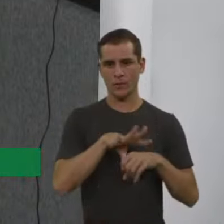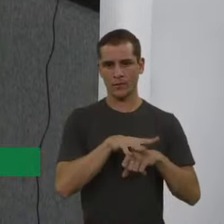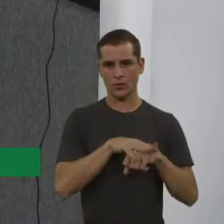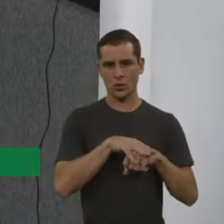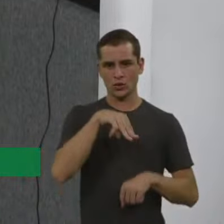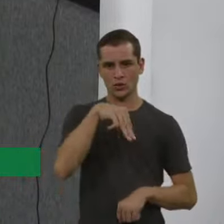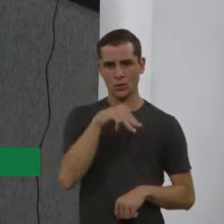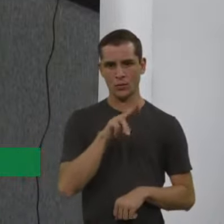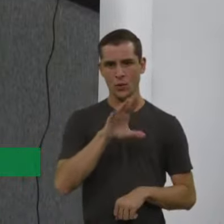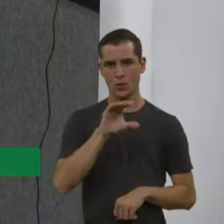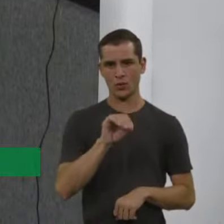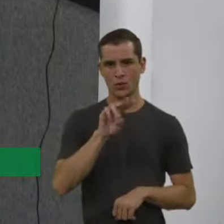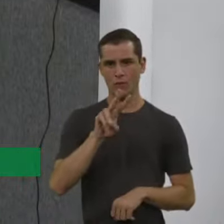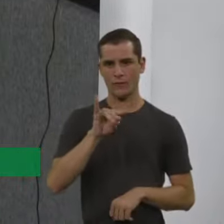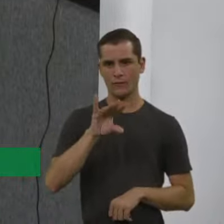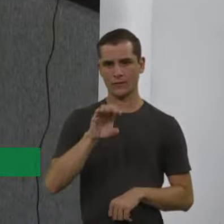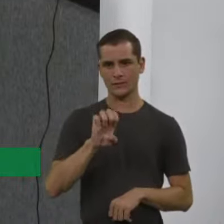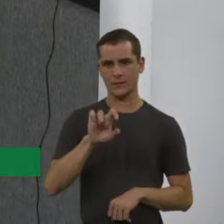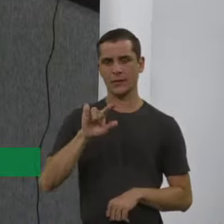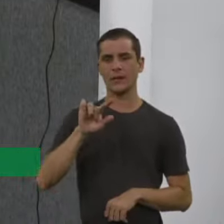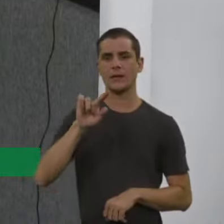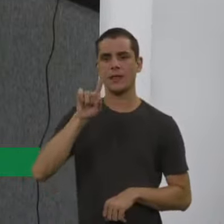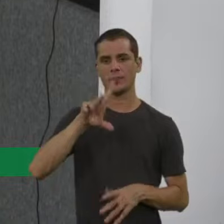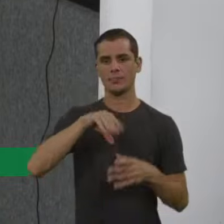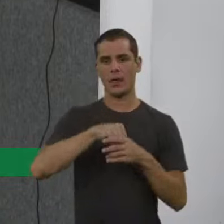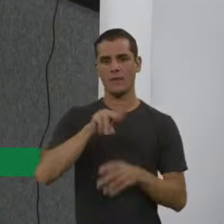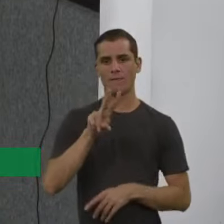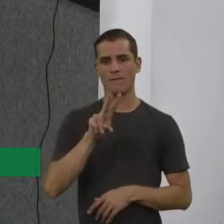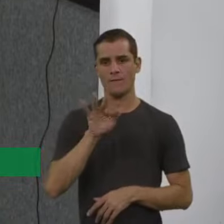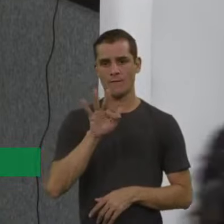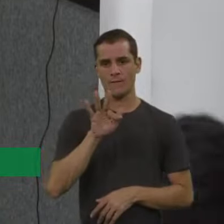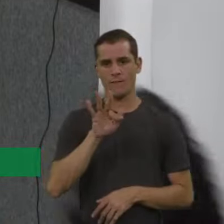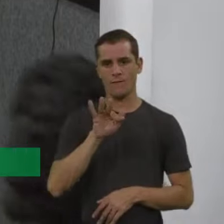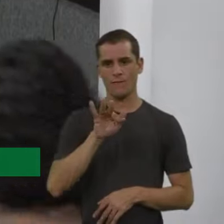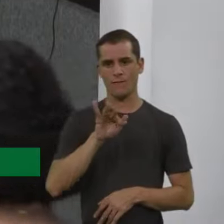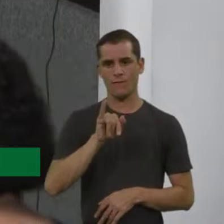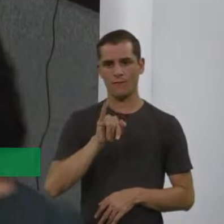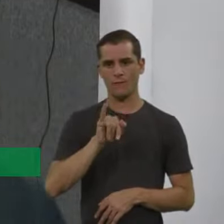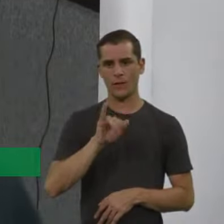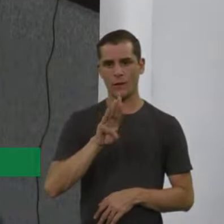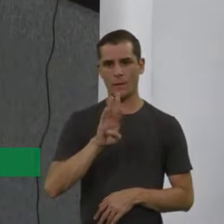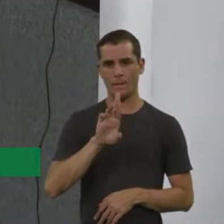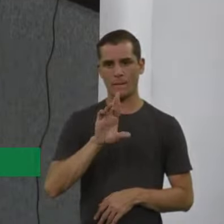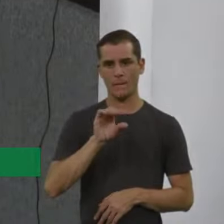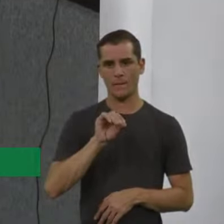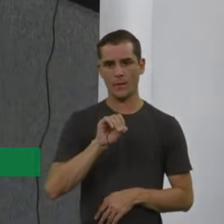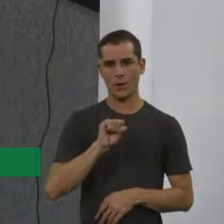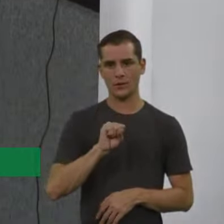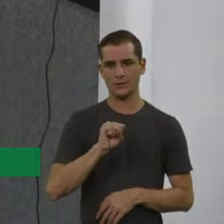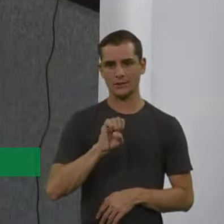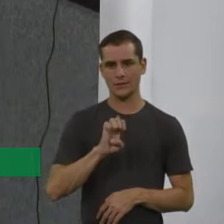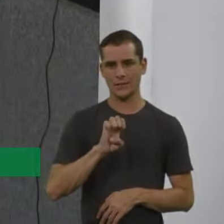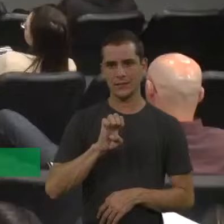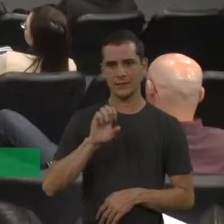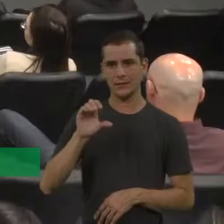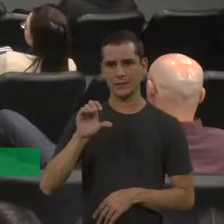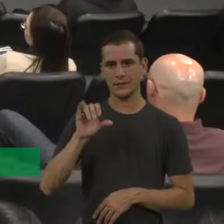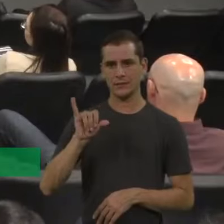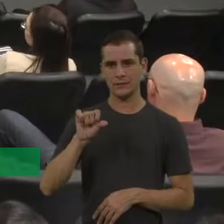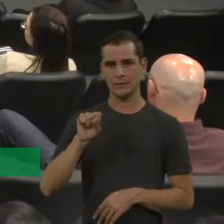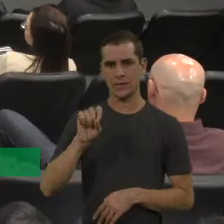de paciente com fibrose cística. Ela ministrará a palestra com o tema Adesão ao tratamento da fibrose cística.